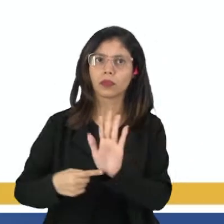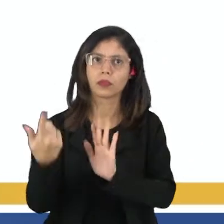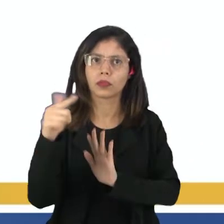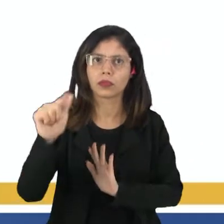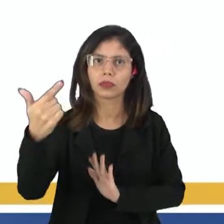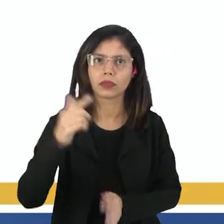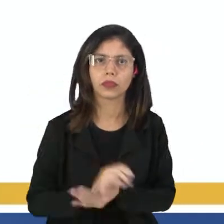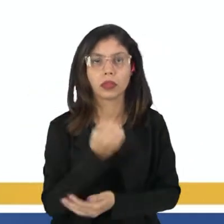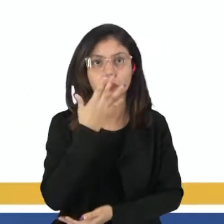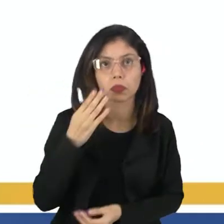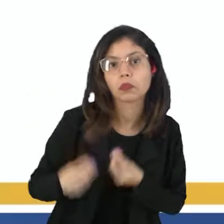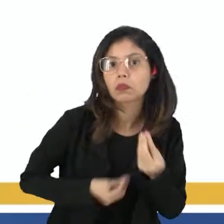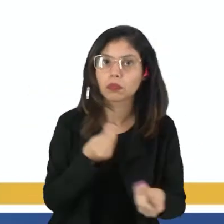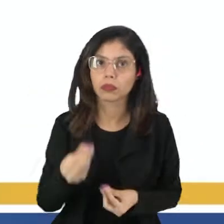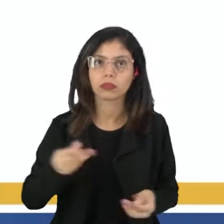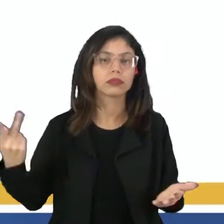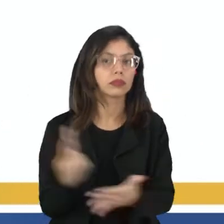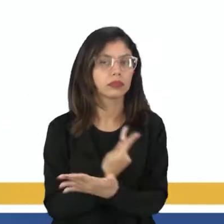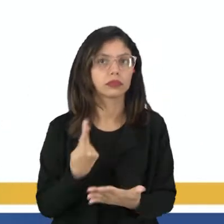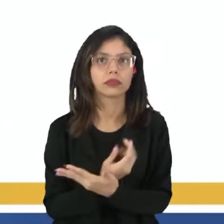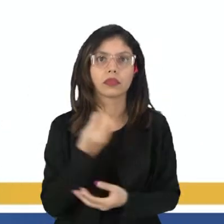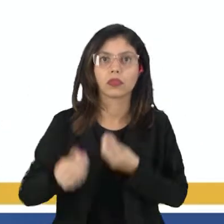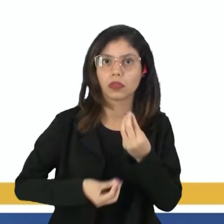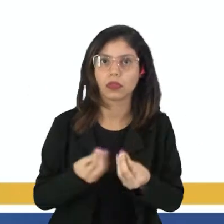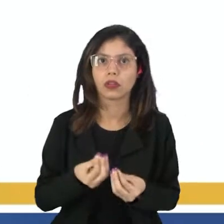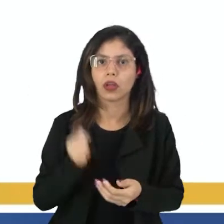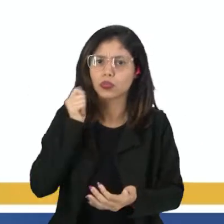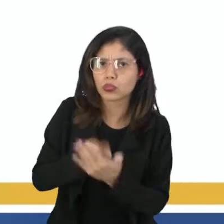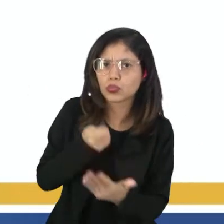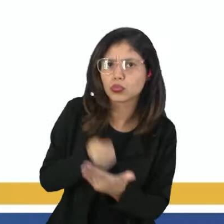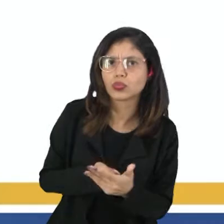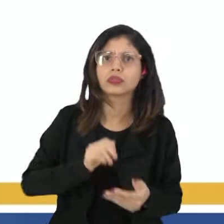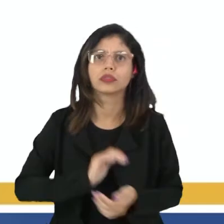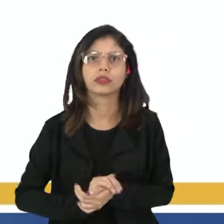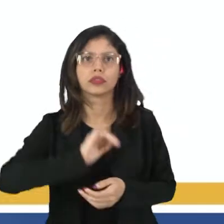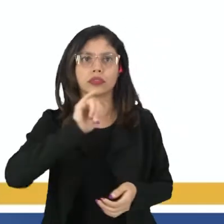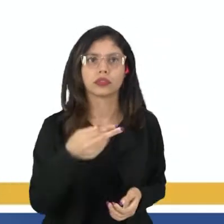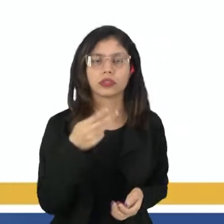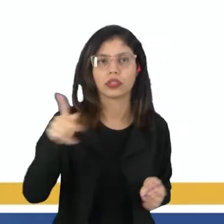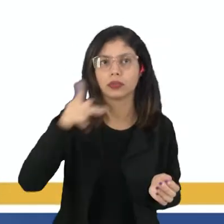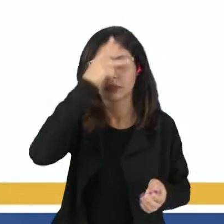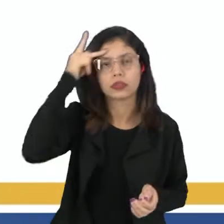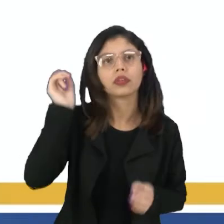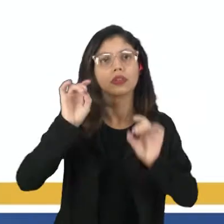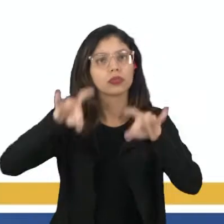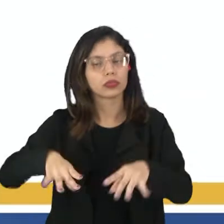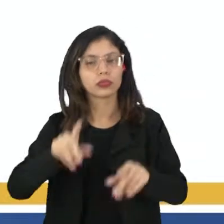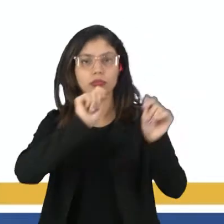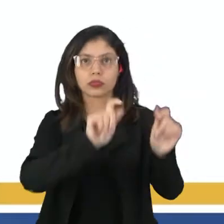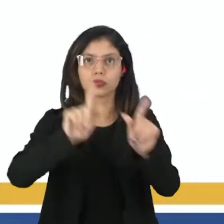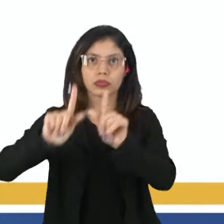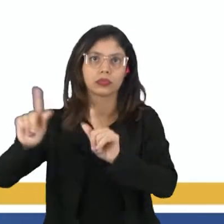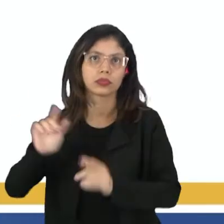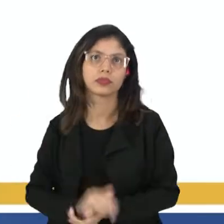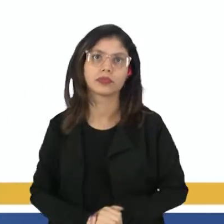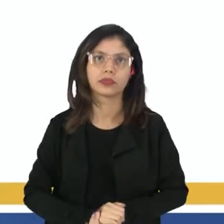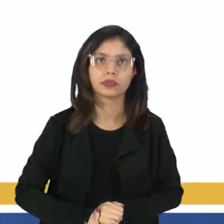destinatário, bem como é inadequado o modo duro como julga o seu destinatário, no último quadrinho,